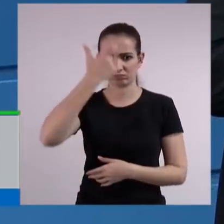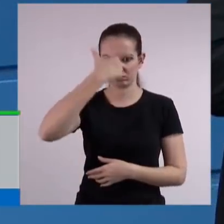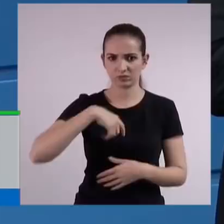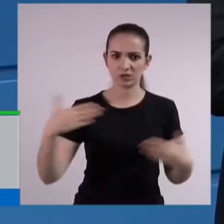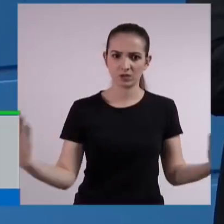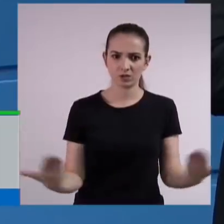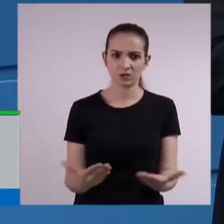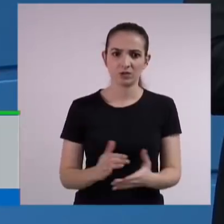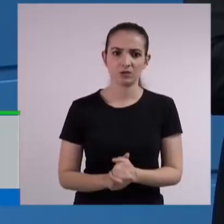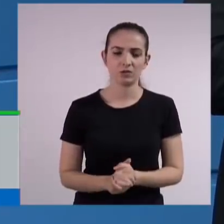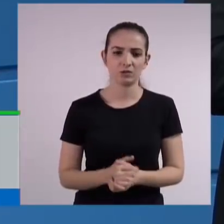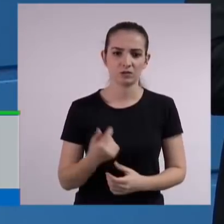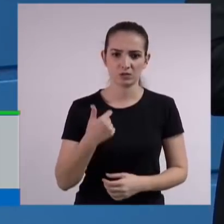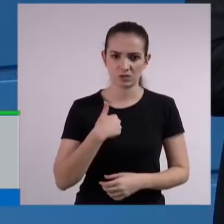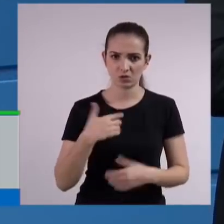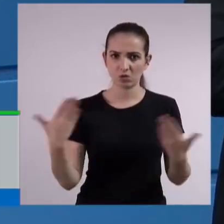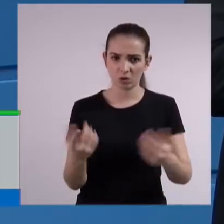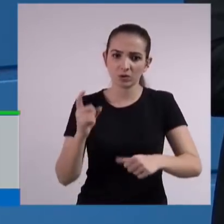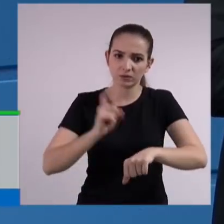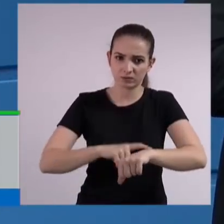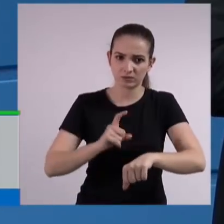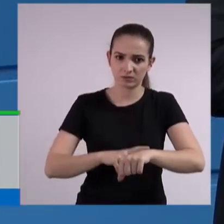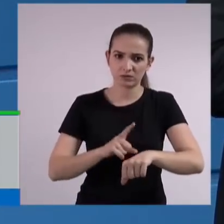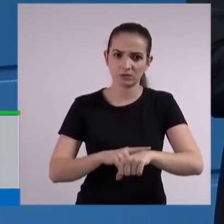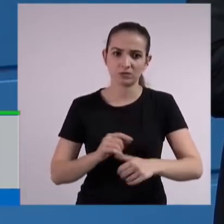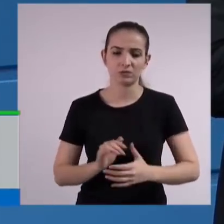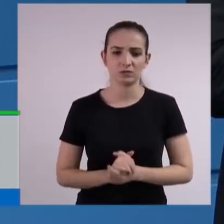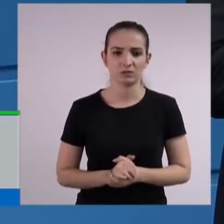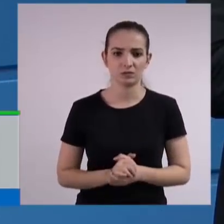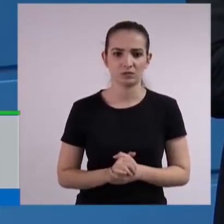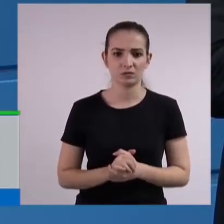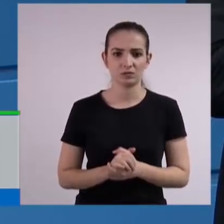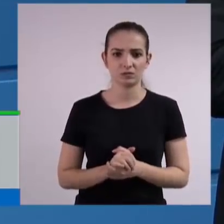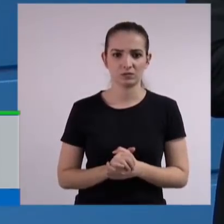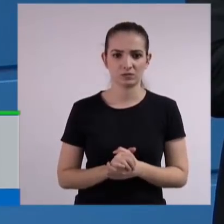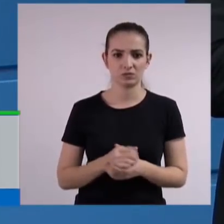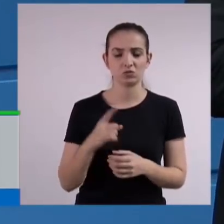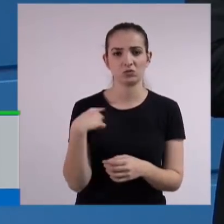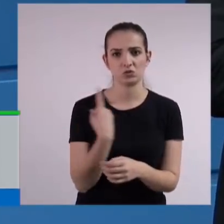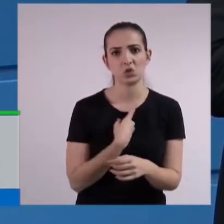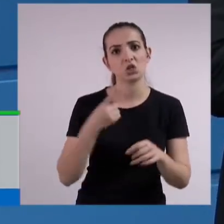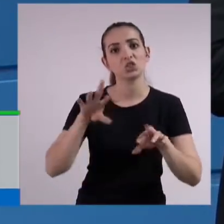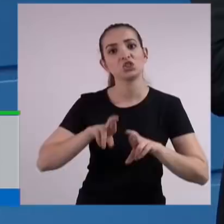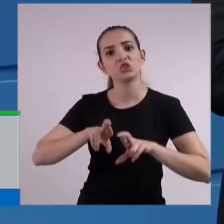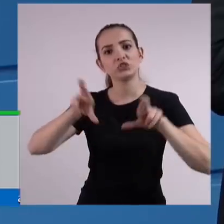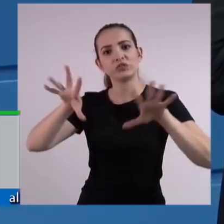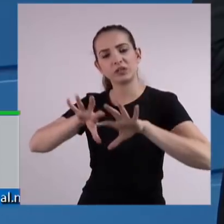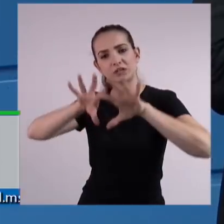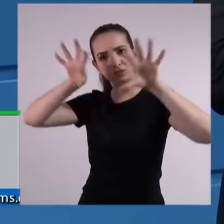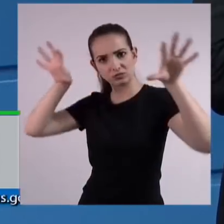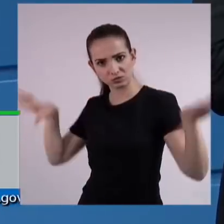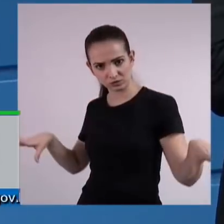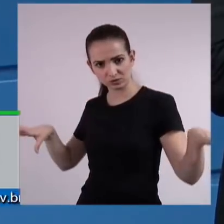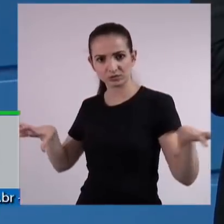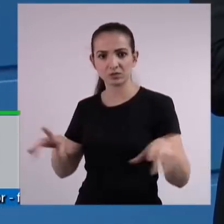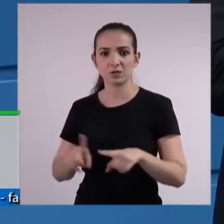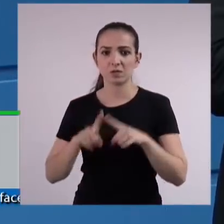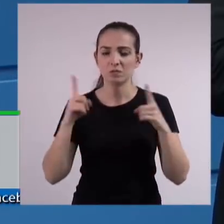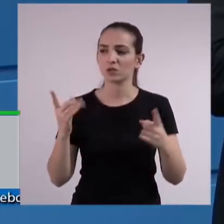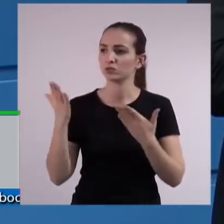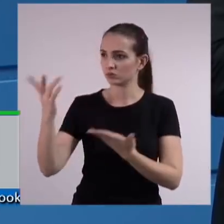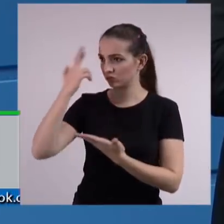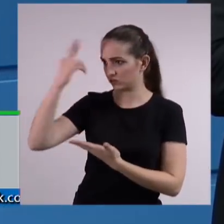mesmo estando neste momento em lados diferentes, Vossa Excelência não